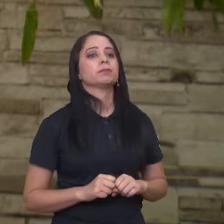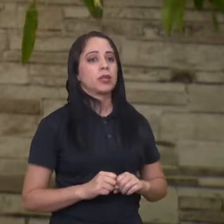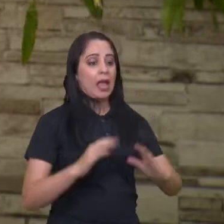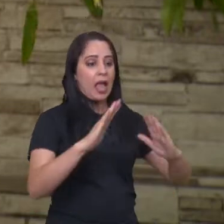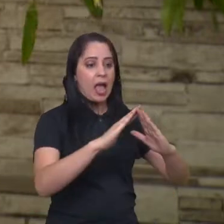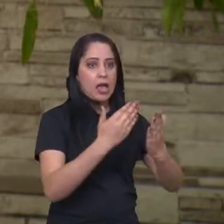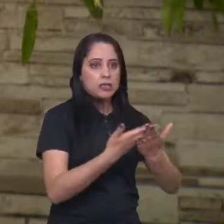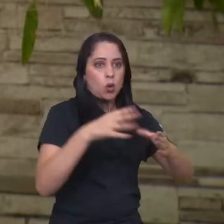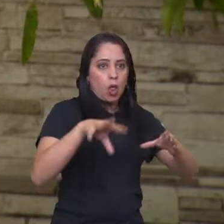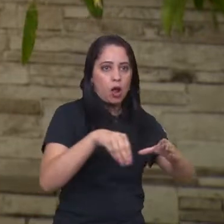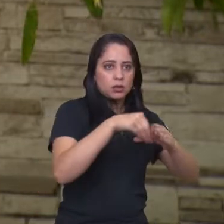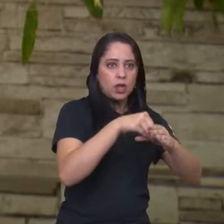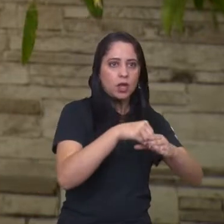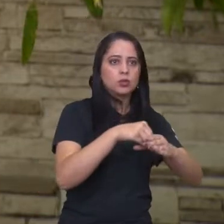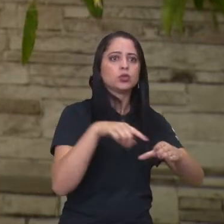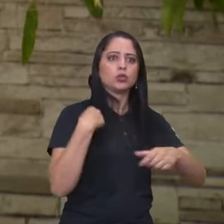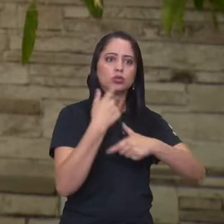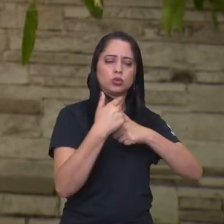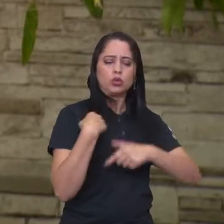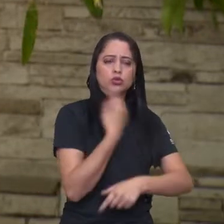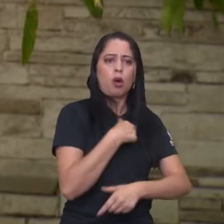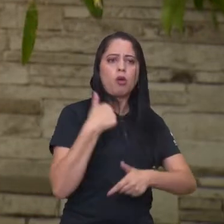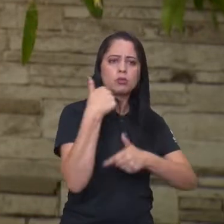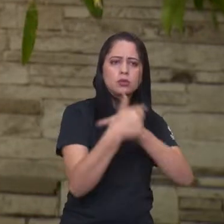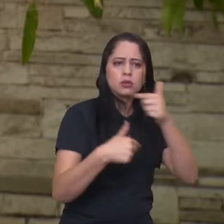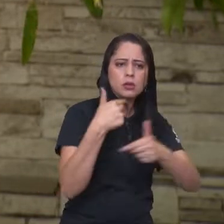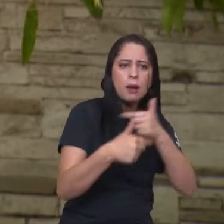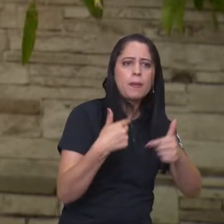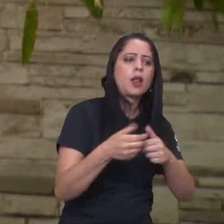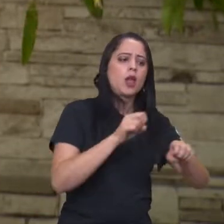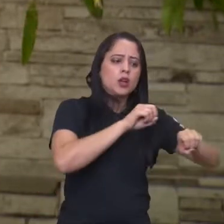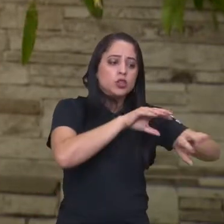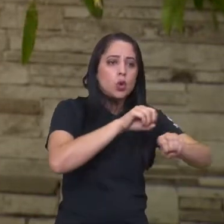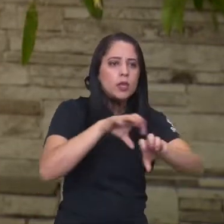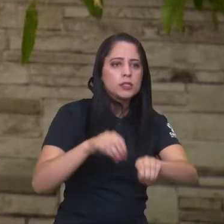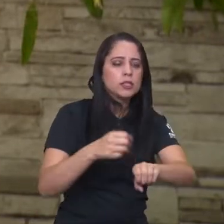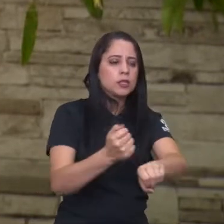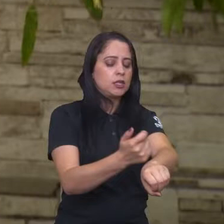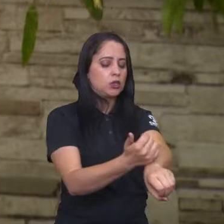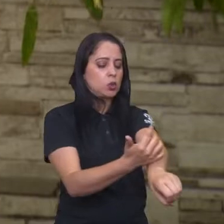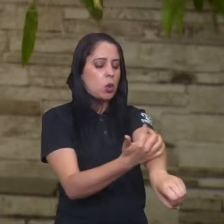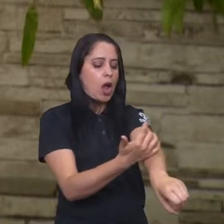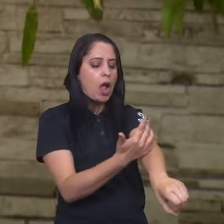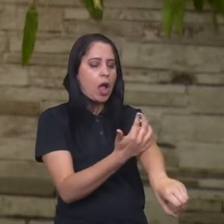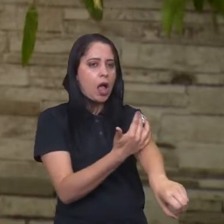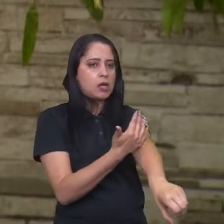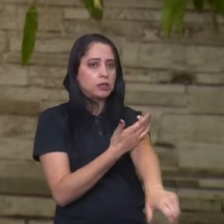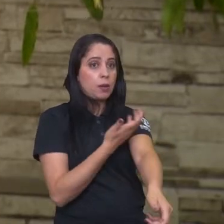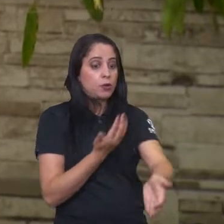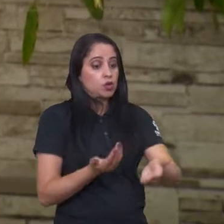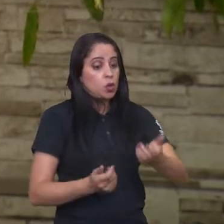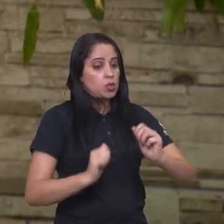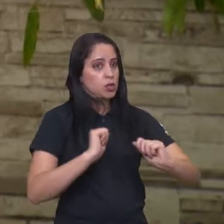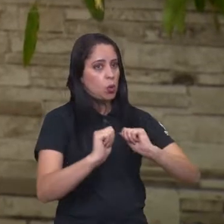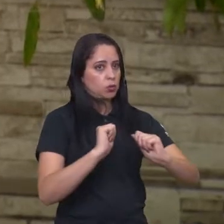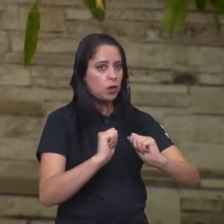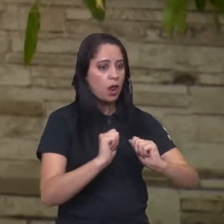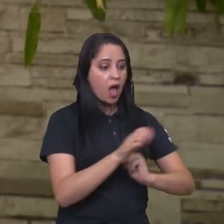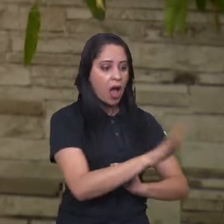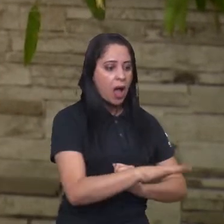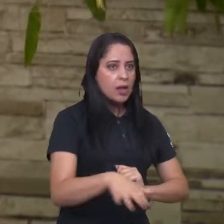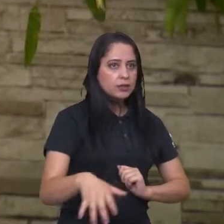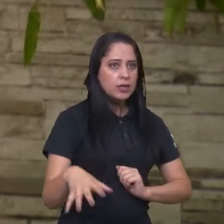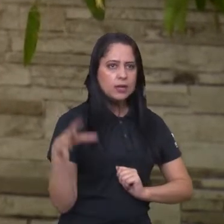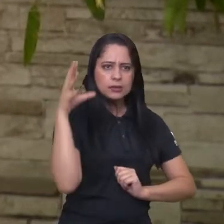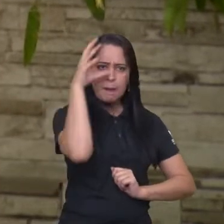inteligências. E uma delas é a inteligência emocional. E as crianças, eles são uma esponja. Tudo eles vão absorvendo.